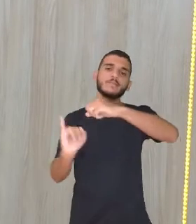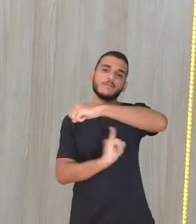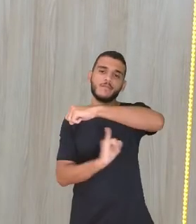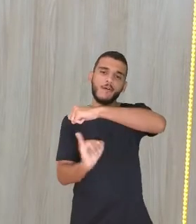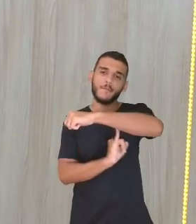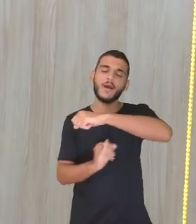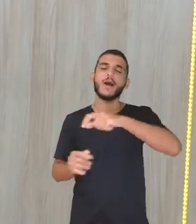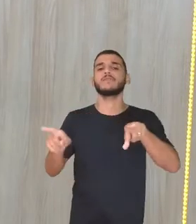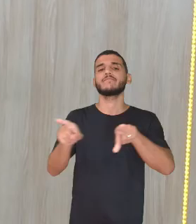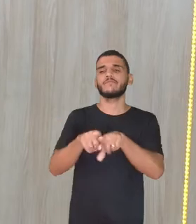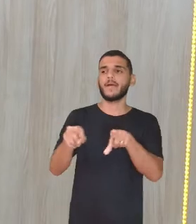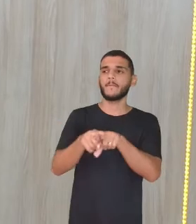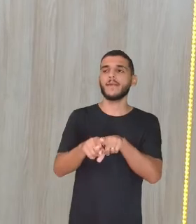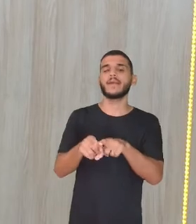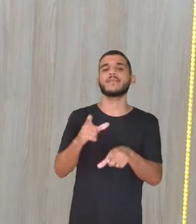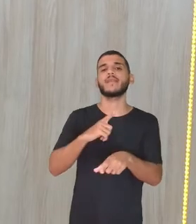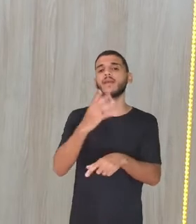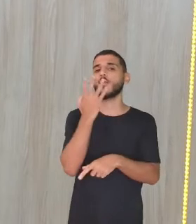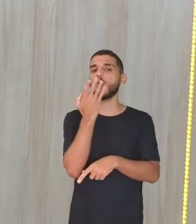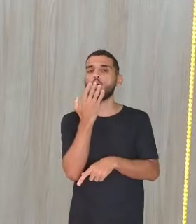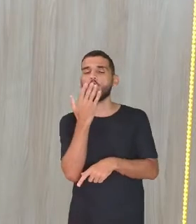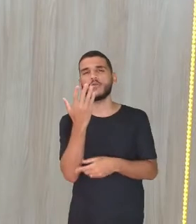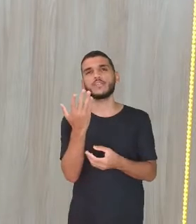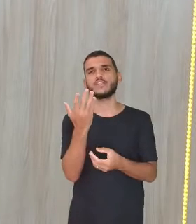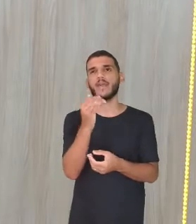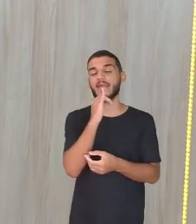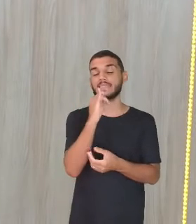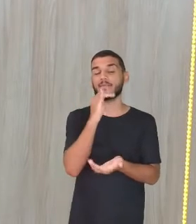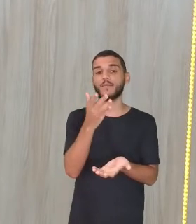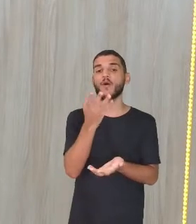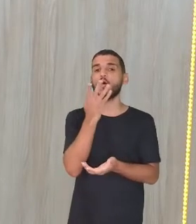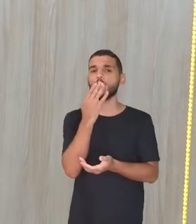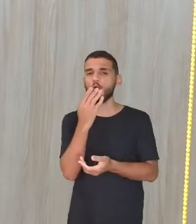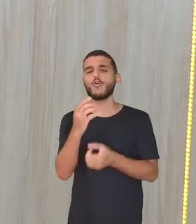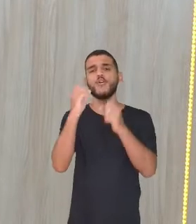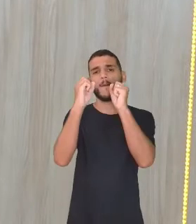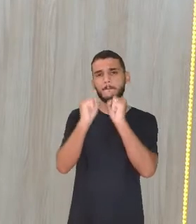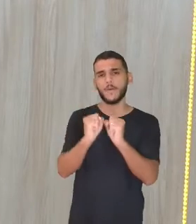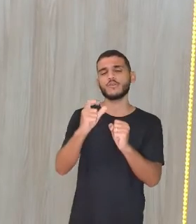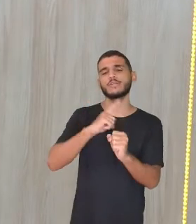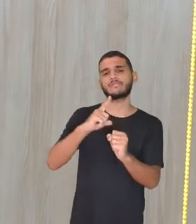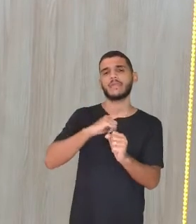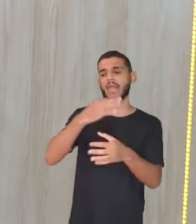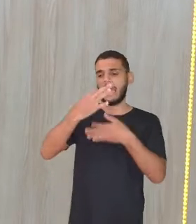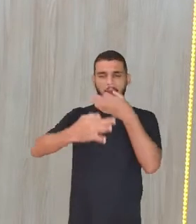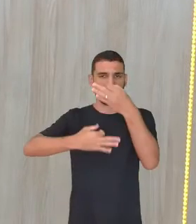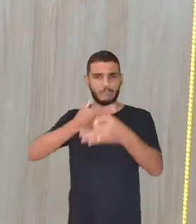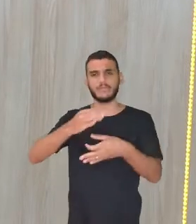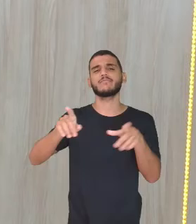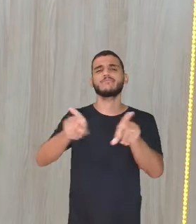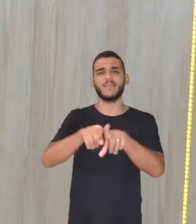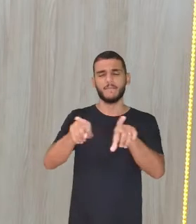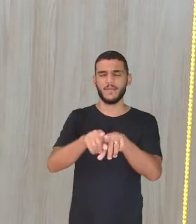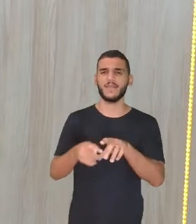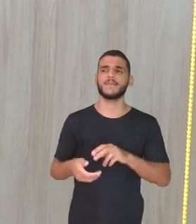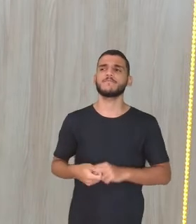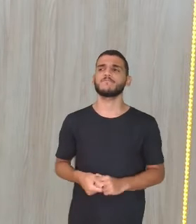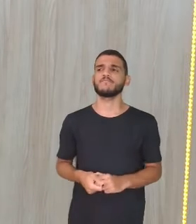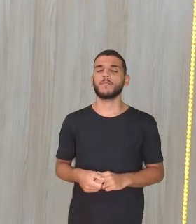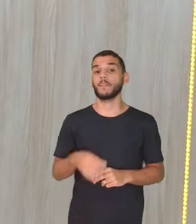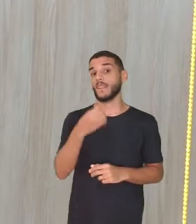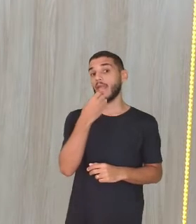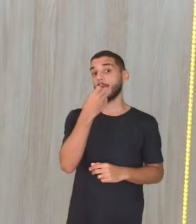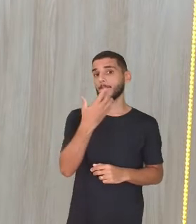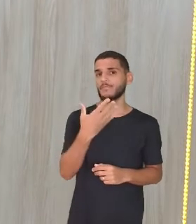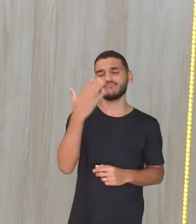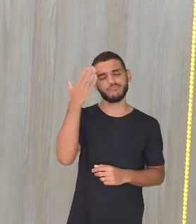que usam as cores como argumentação, porque vocês sabiam que as cores também podem ter uma carga argumentativa. Então, é bom saber